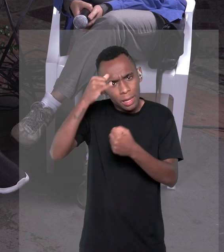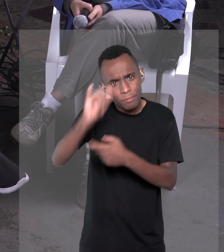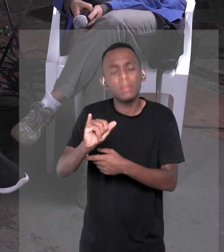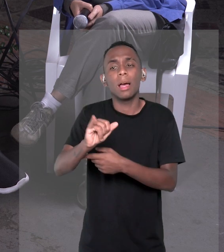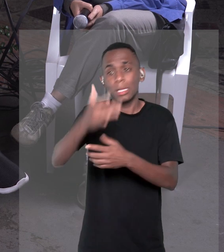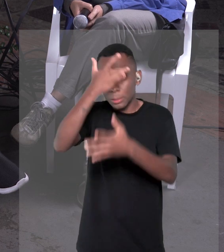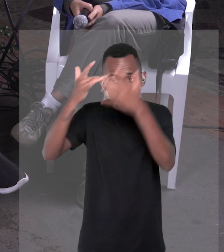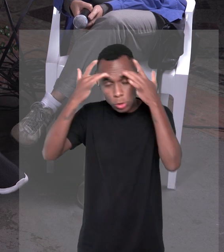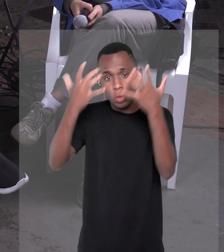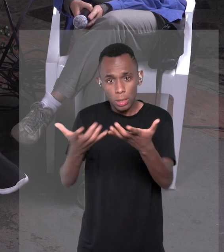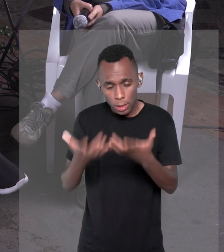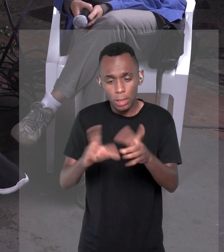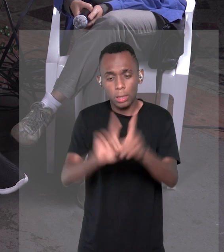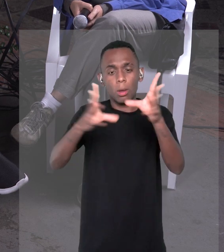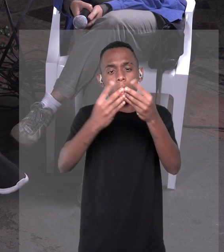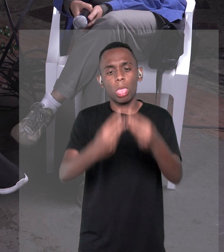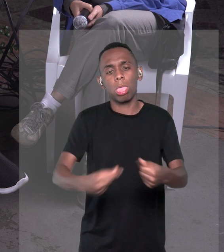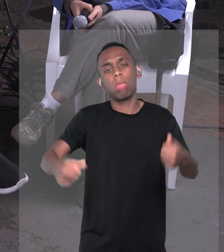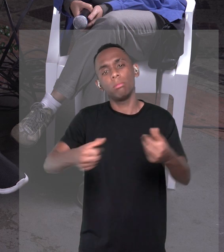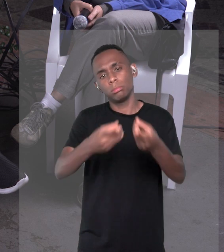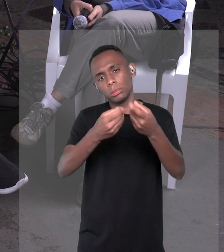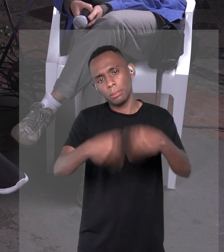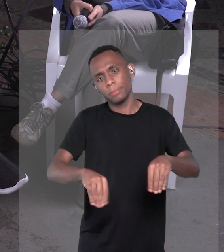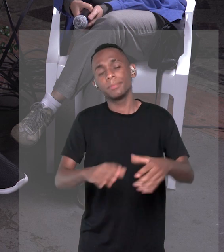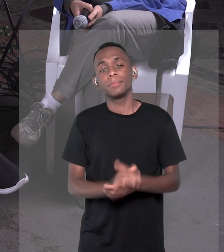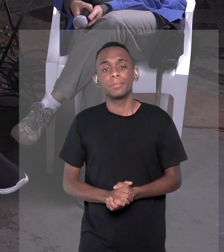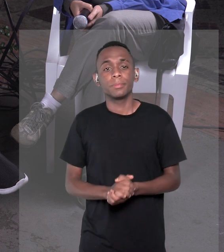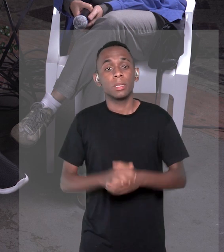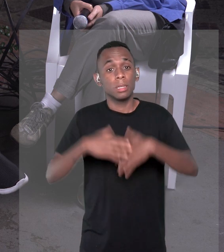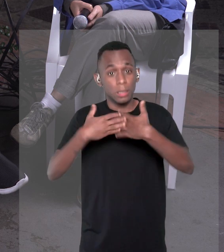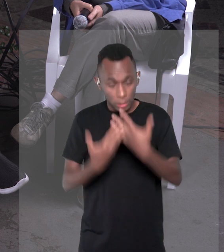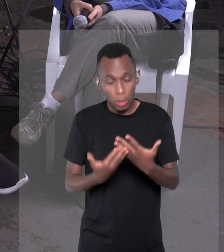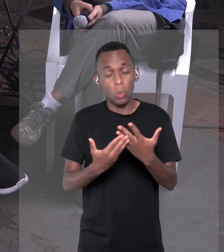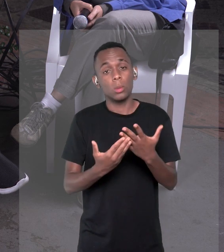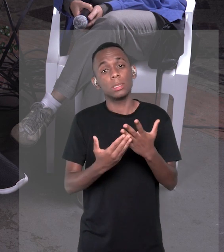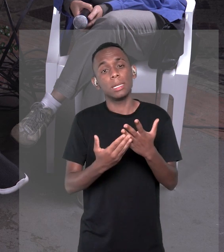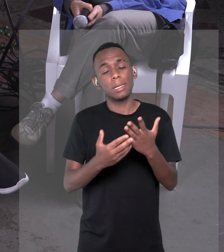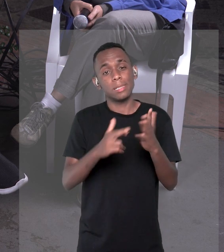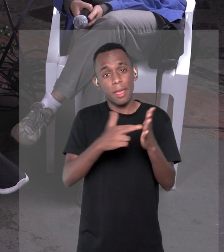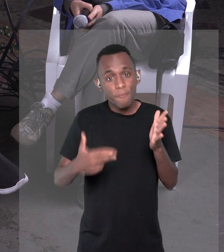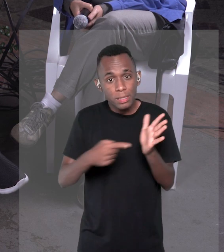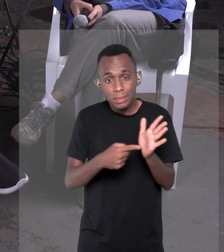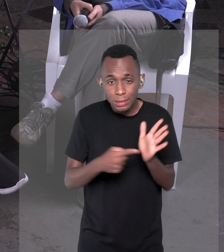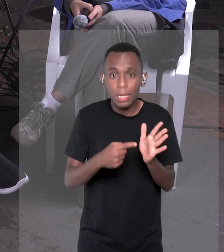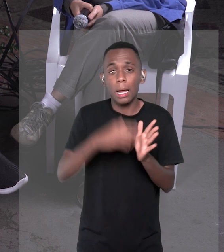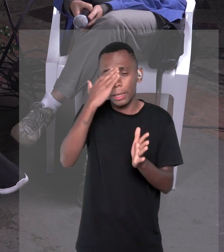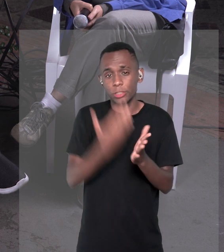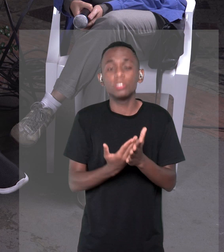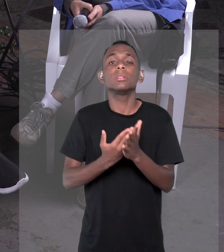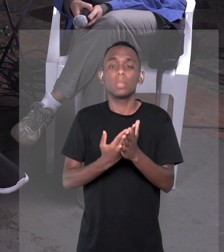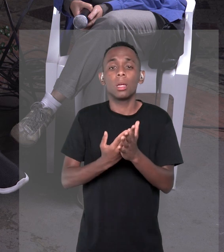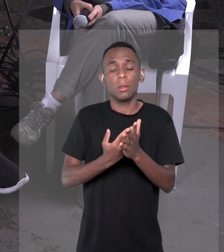democracia. Então, esse número aposta exatamente no que eu, pelo menos, considero